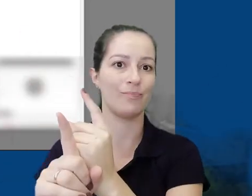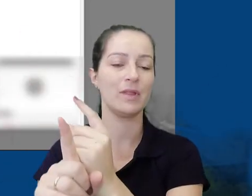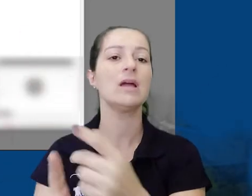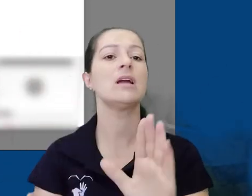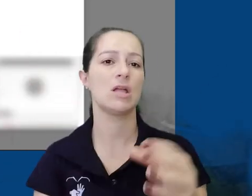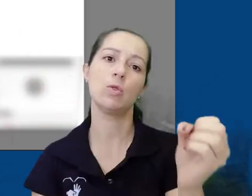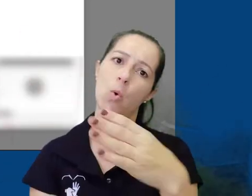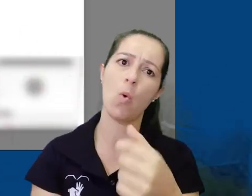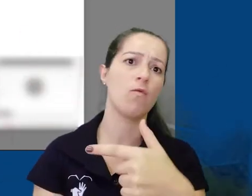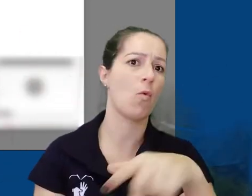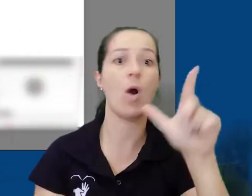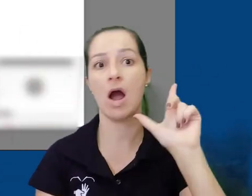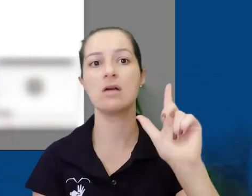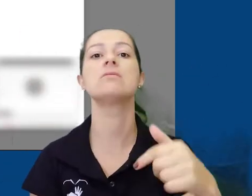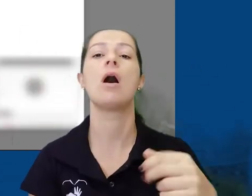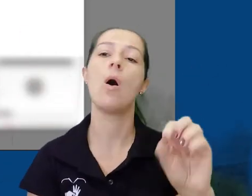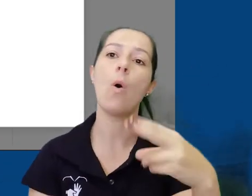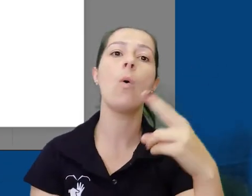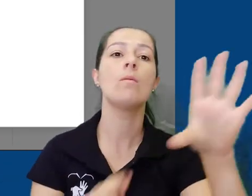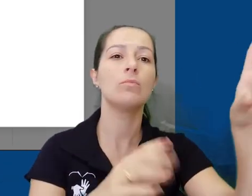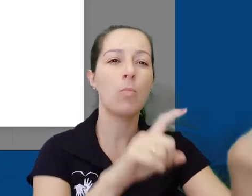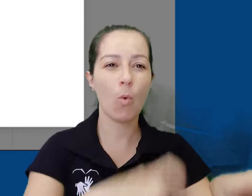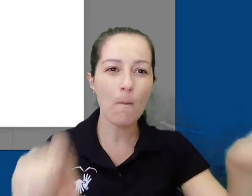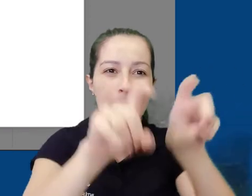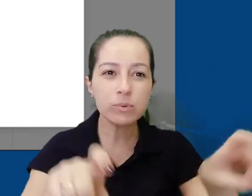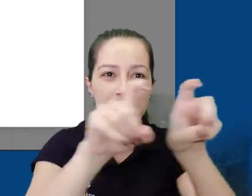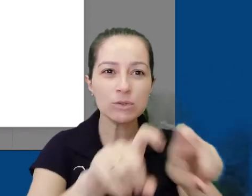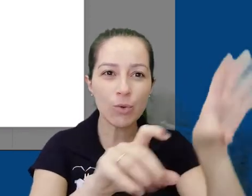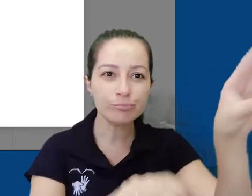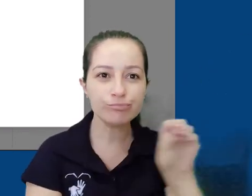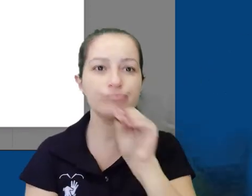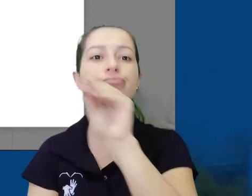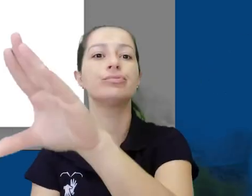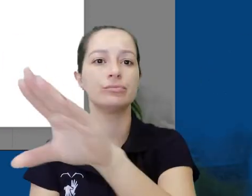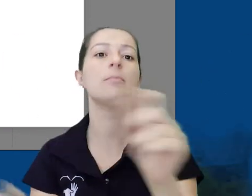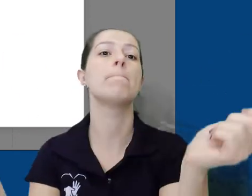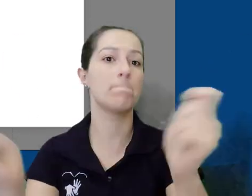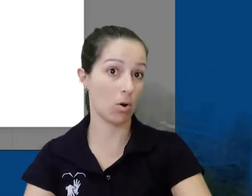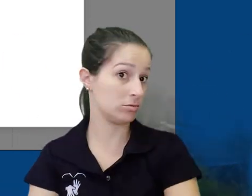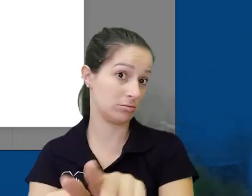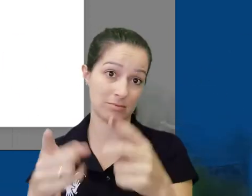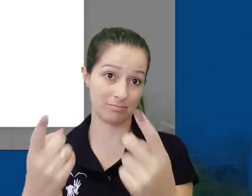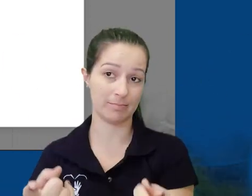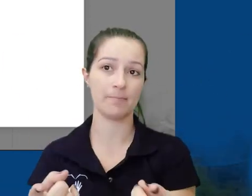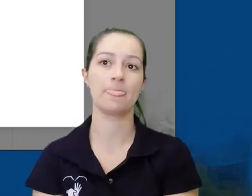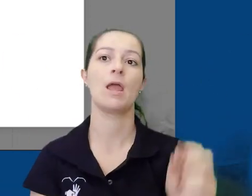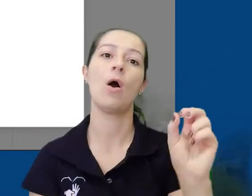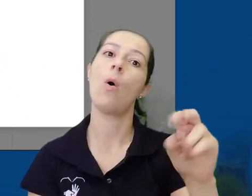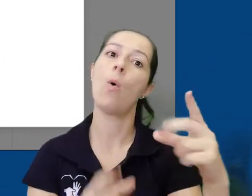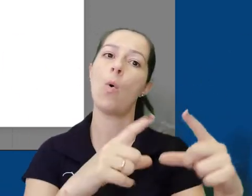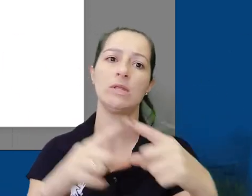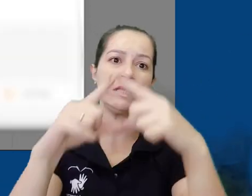utilizados ou abertos recentemente por você fazer upload de um arquivo de seu computador que assim ele irá para o seu drive e para o material